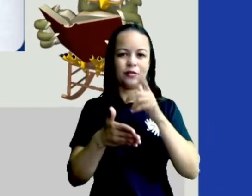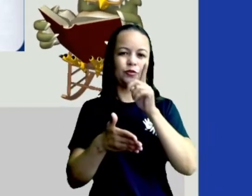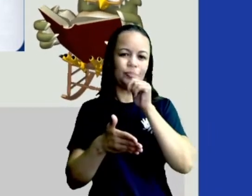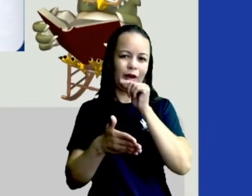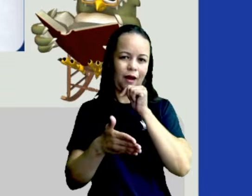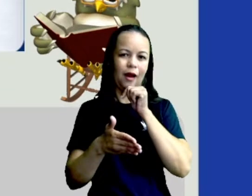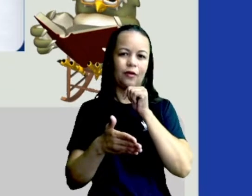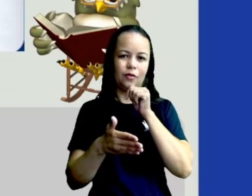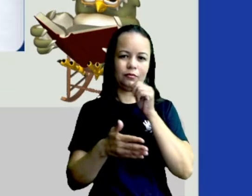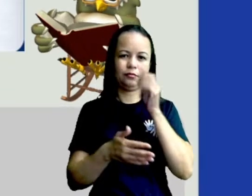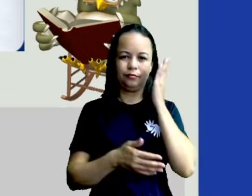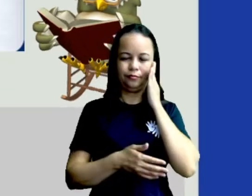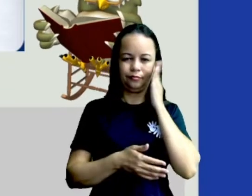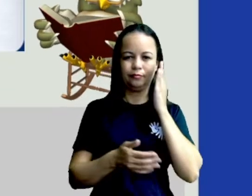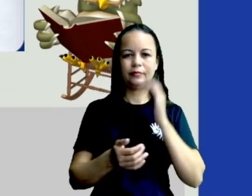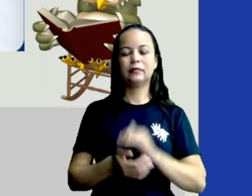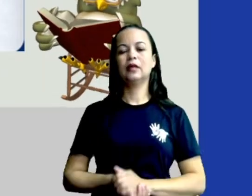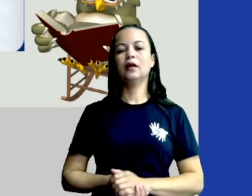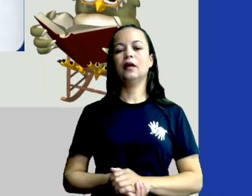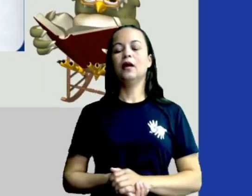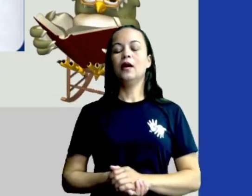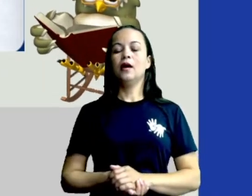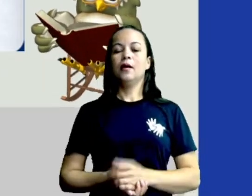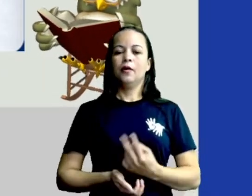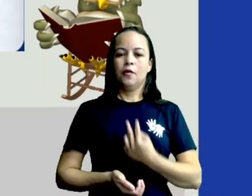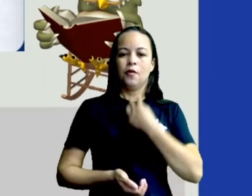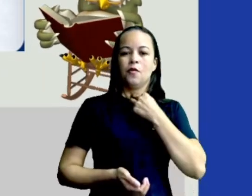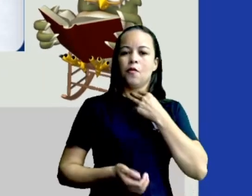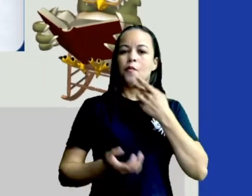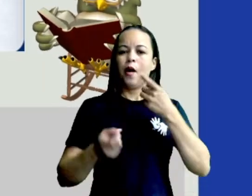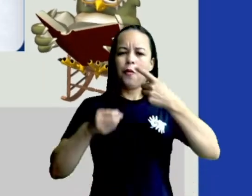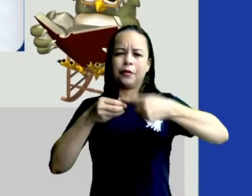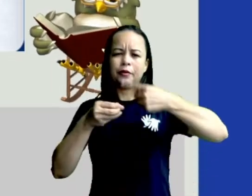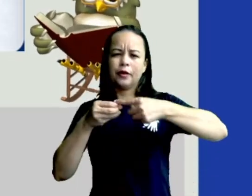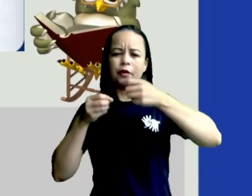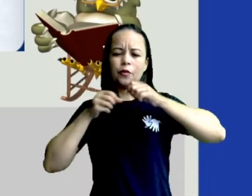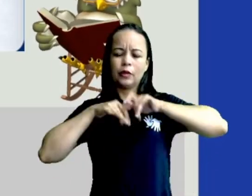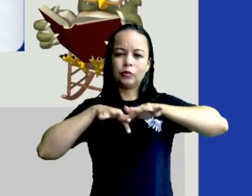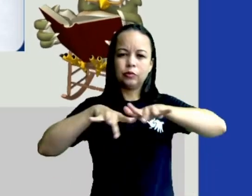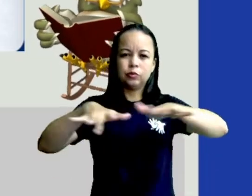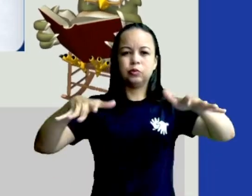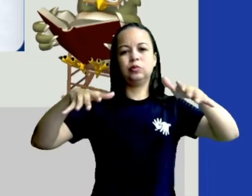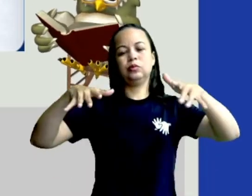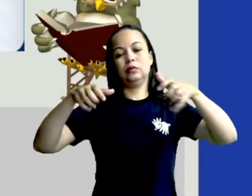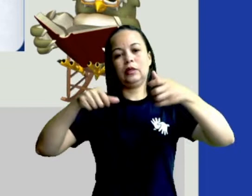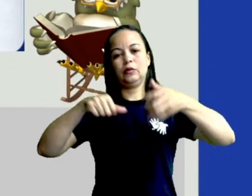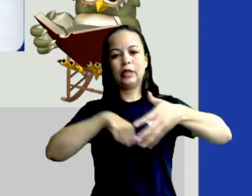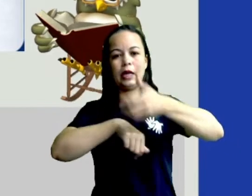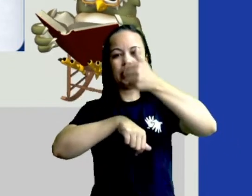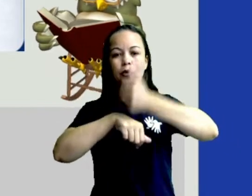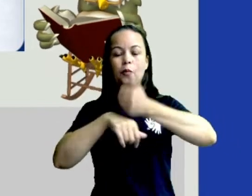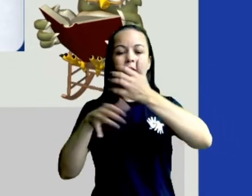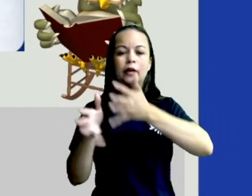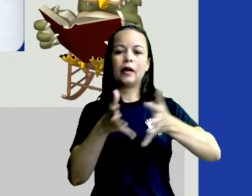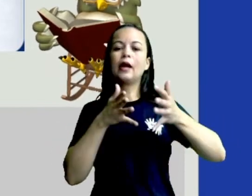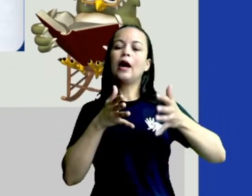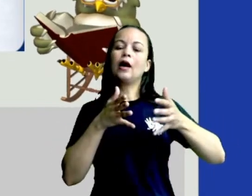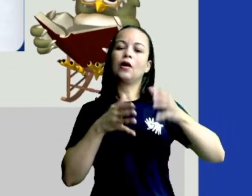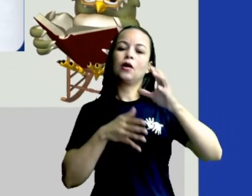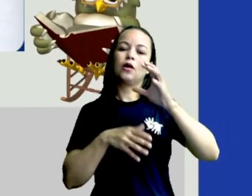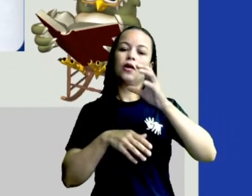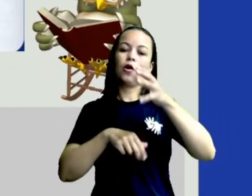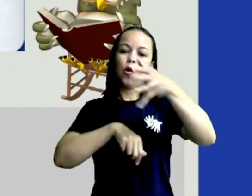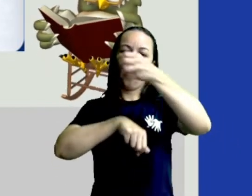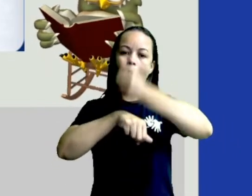tá bom? Para ocupar o interior e expandir as fronteiras territoriais da colônia, eram